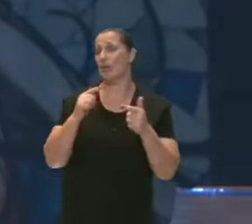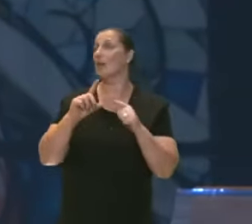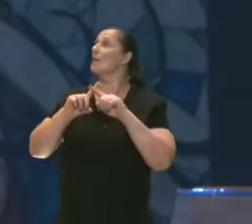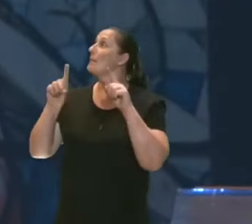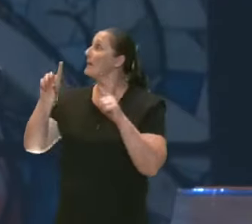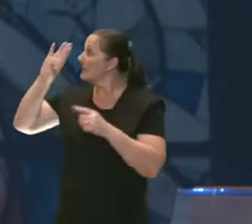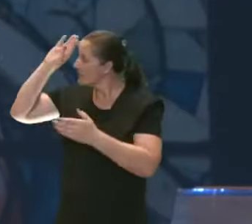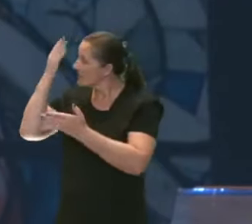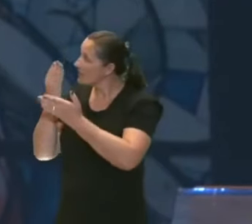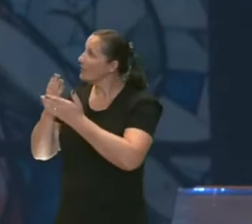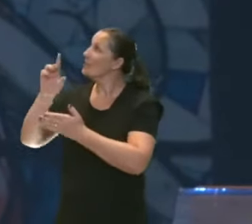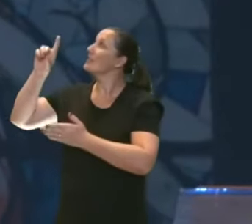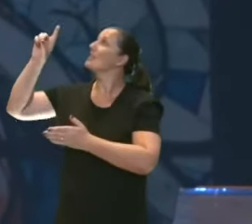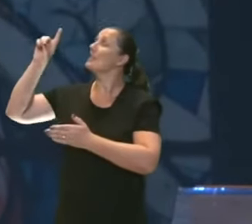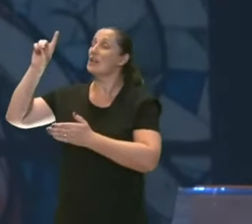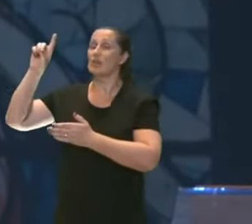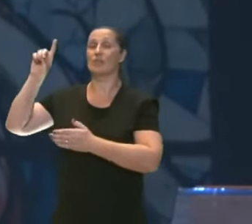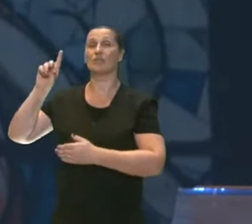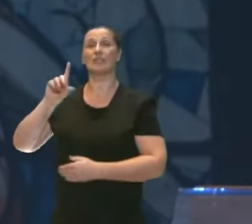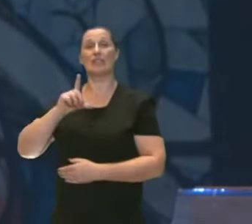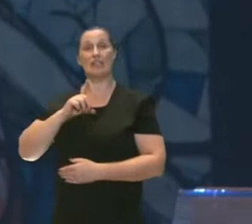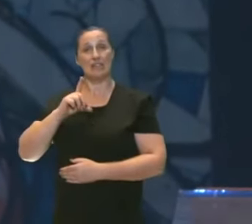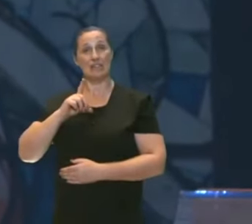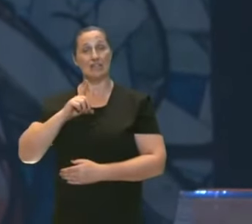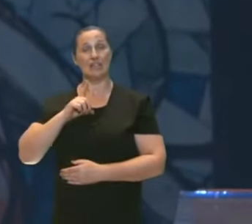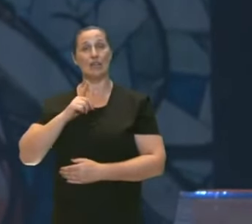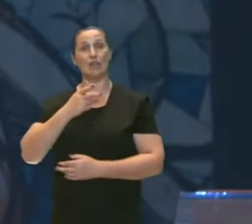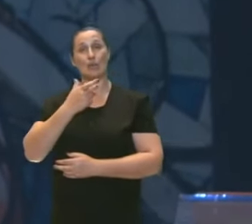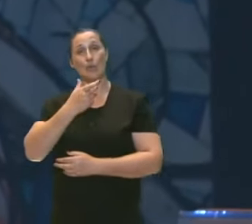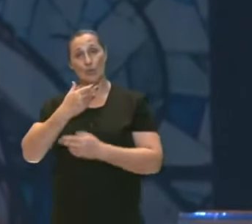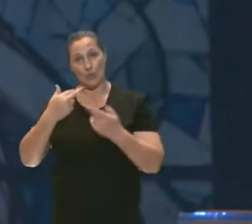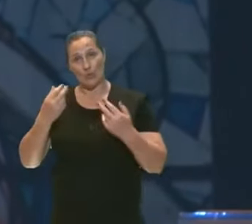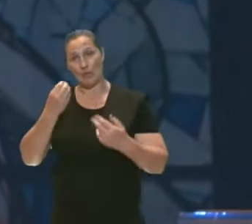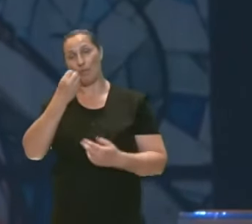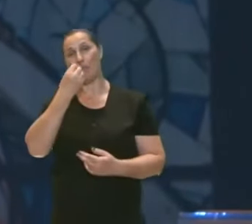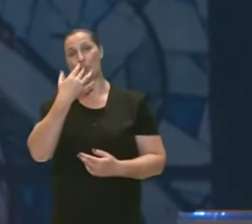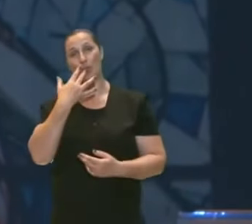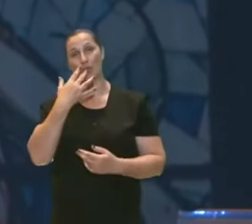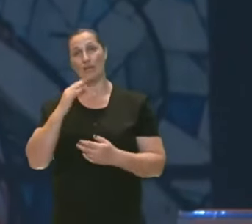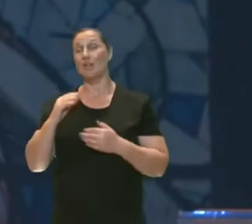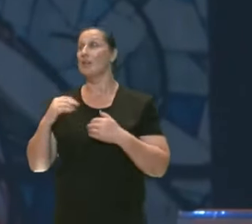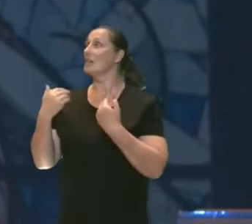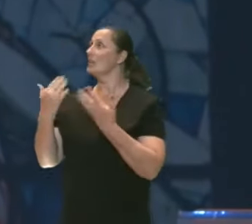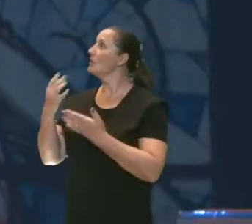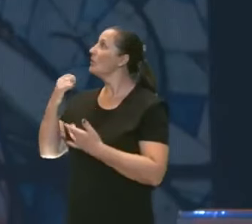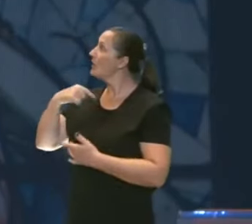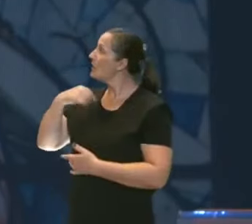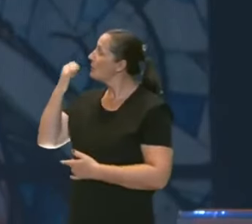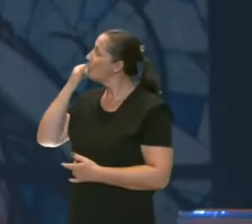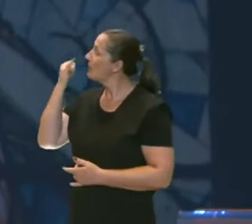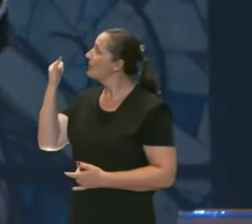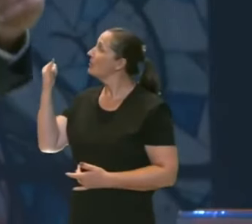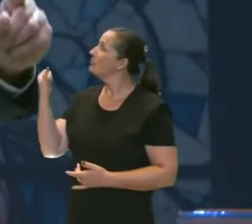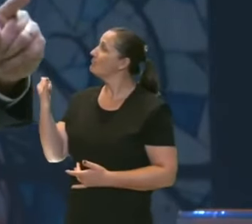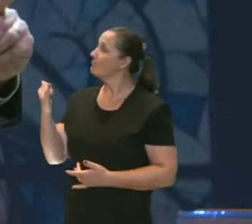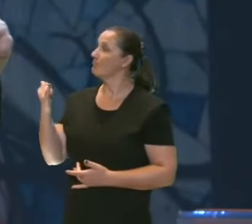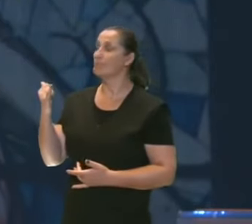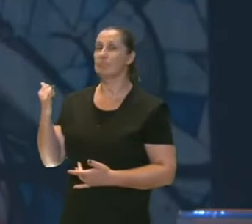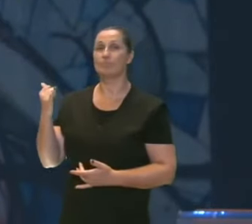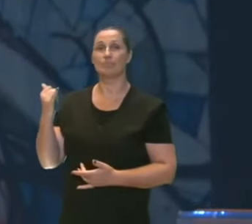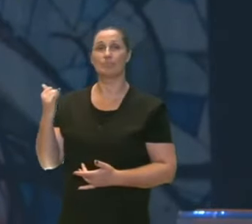Senhor está escrevendo a nossa história, e o Senhor tem algo bom para fazer. Então eu vou perdoar, então eu vou